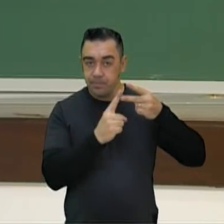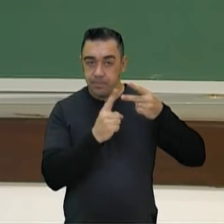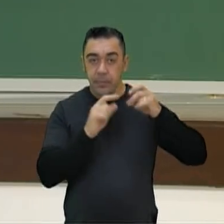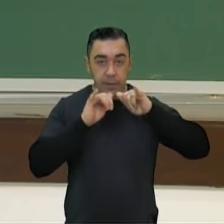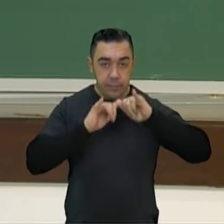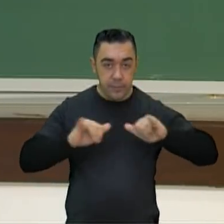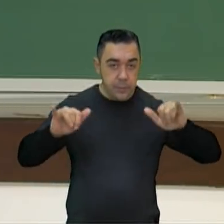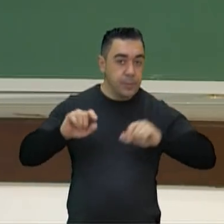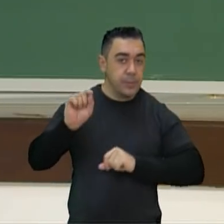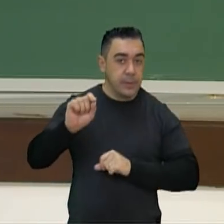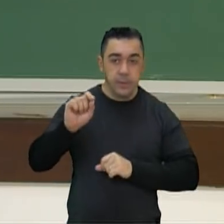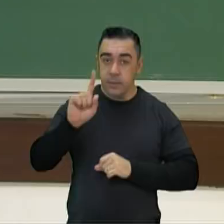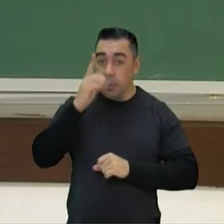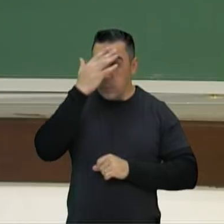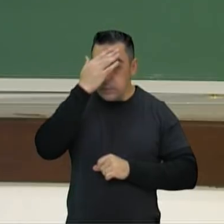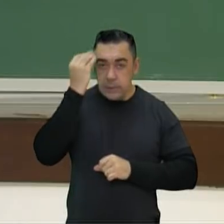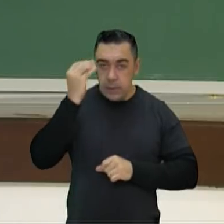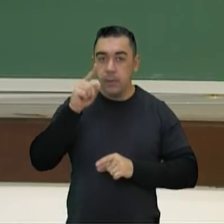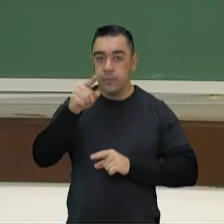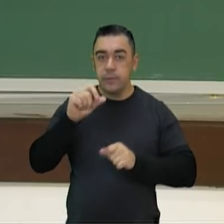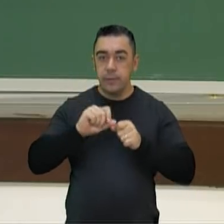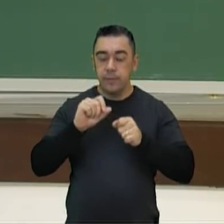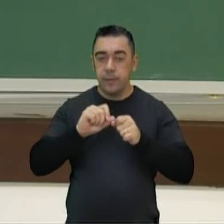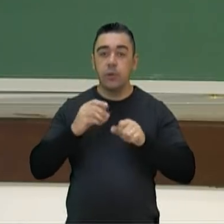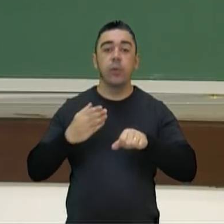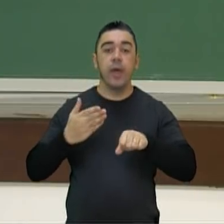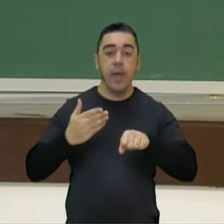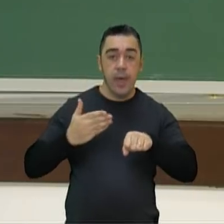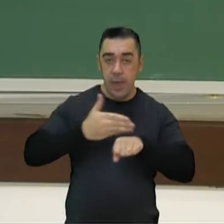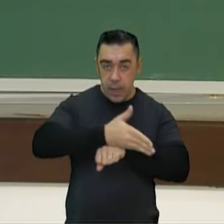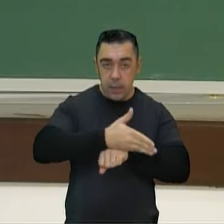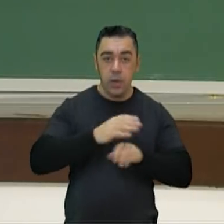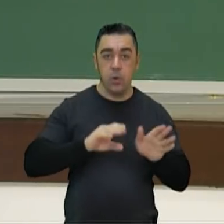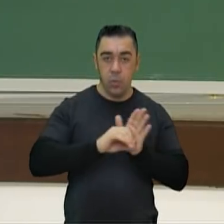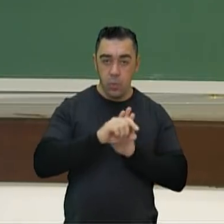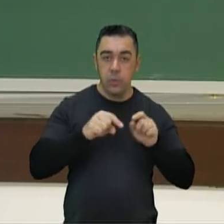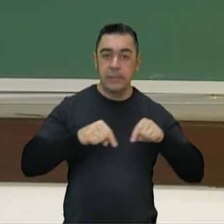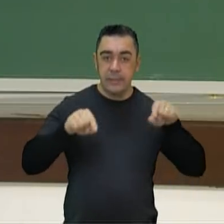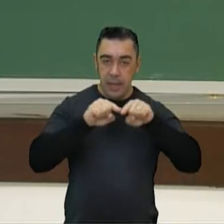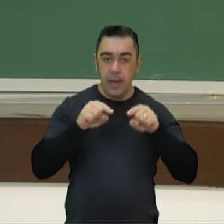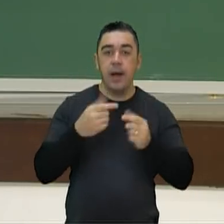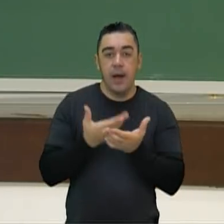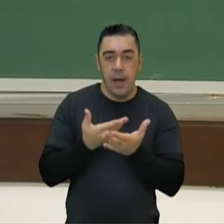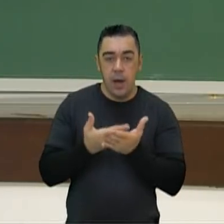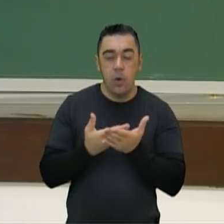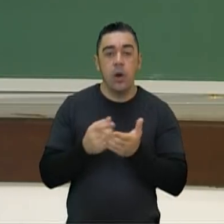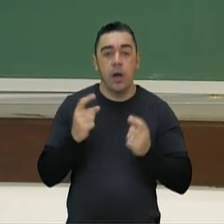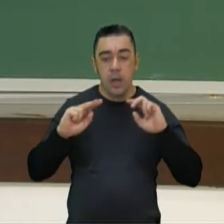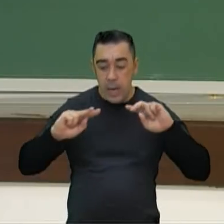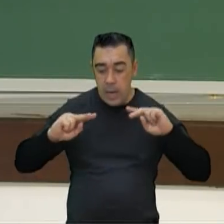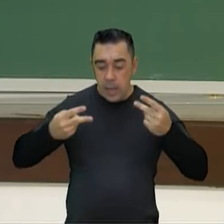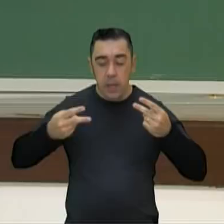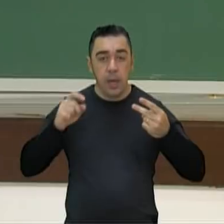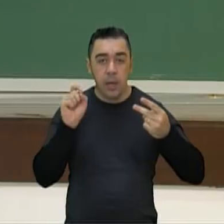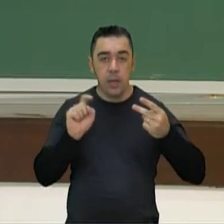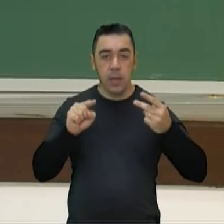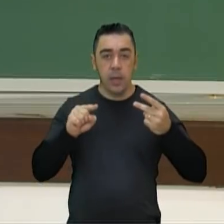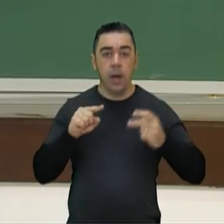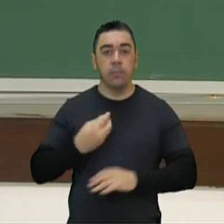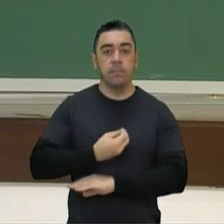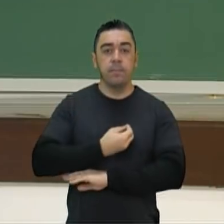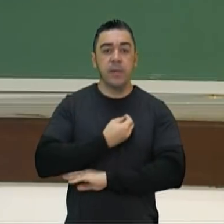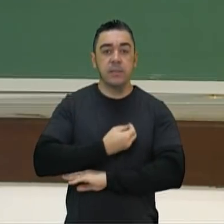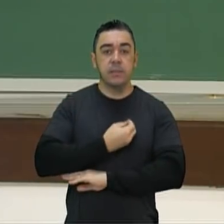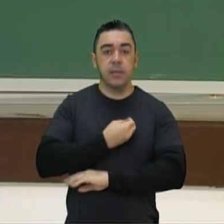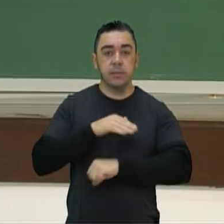não esqueçam também de efetuar a presença de vocês, confirmar a presença no link disponível também